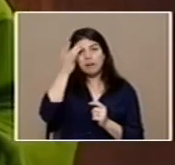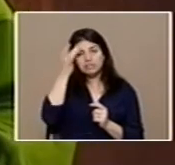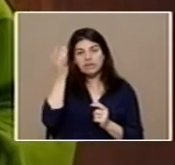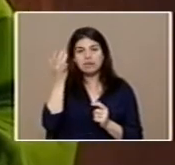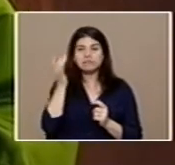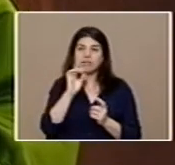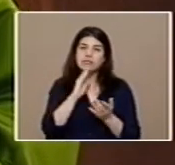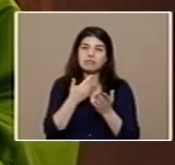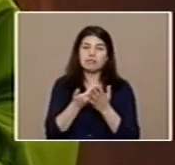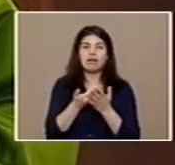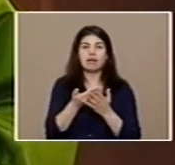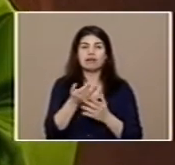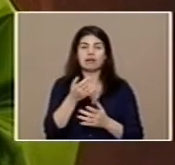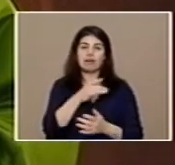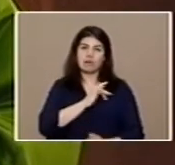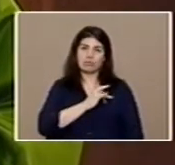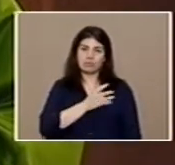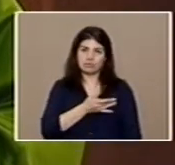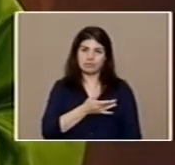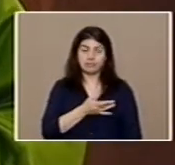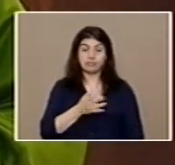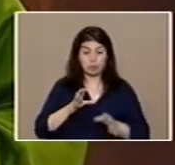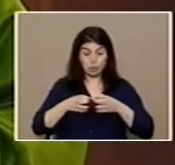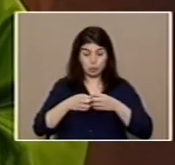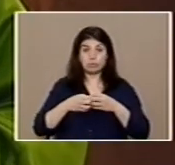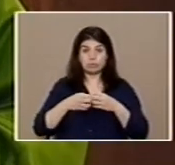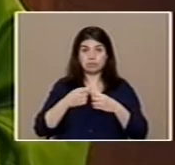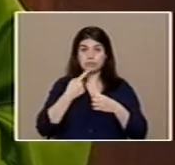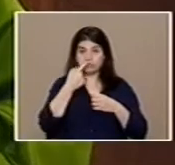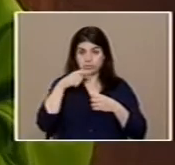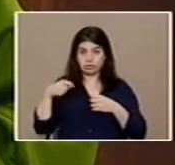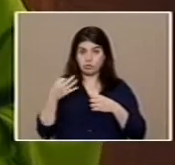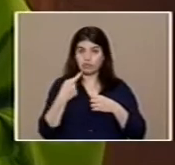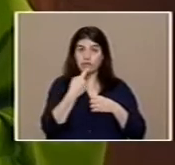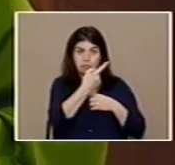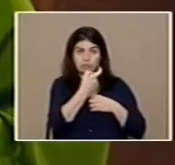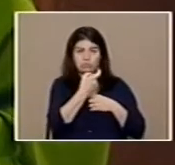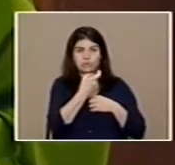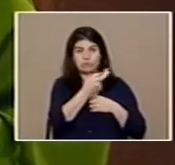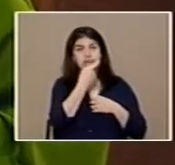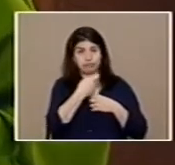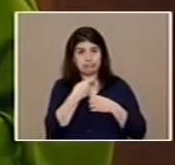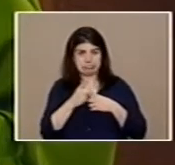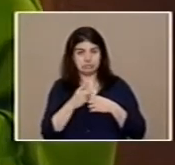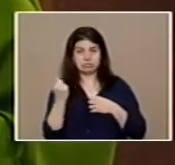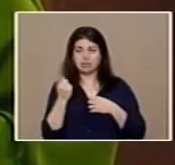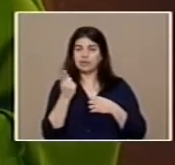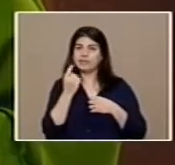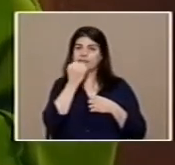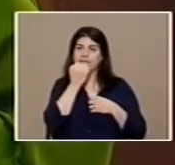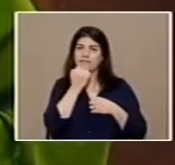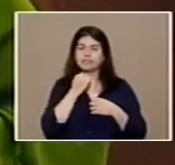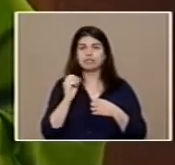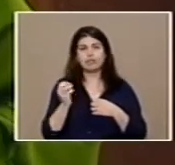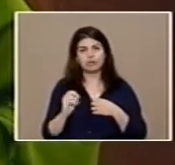e os discípulos também não ficaram muito contentes com a resposta Ah e por isso depois da em casa voltaram